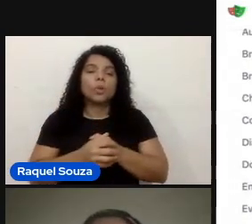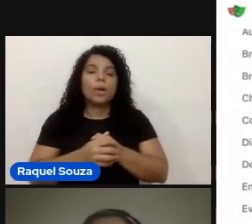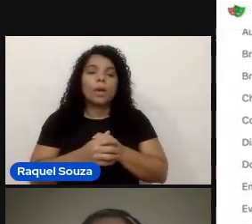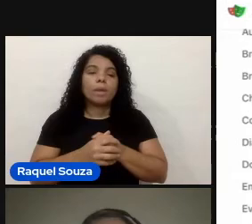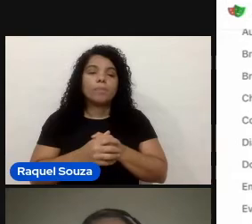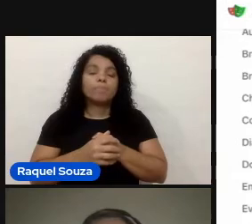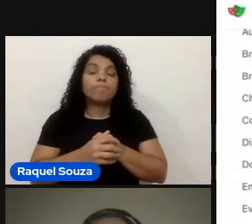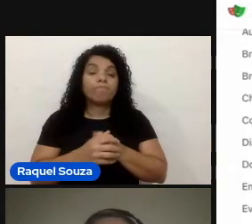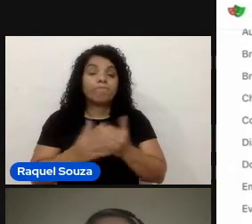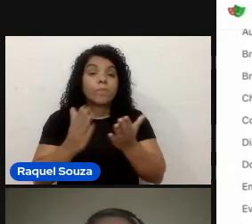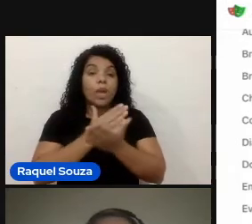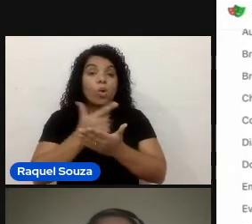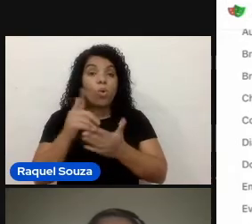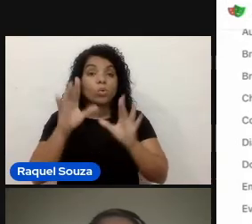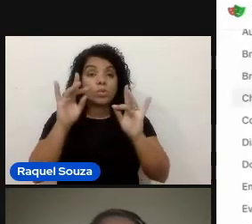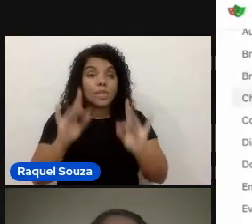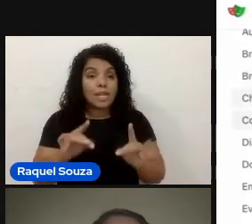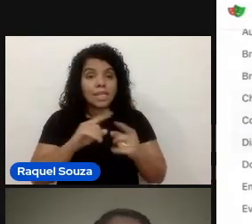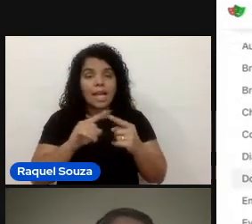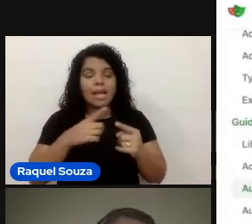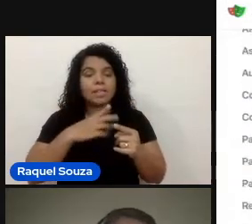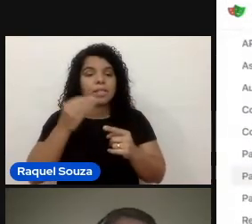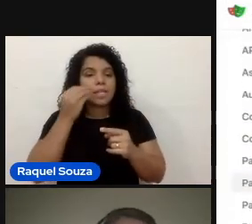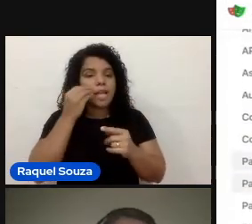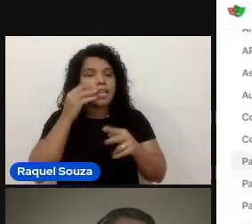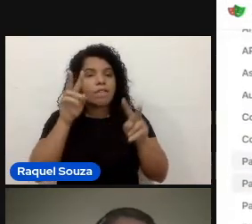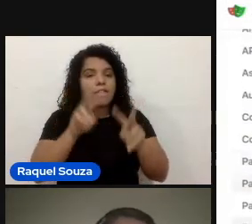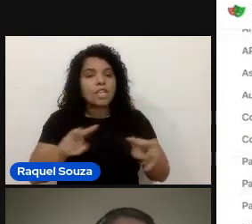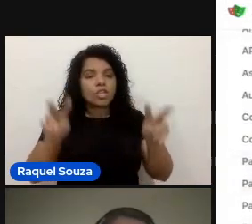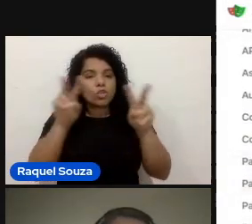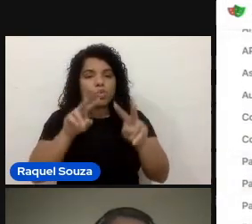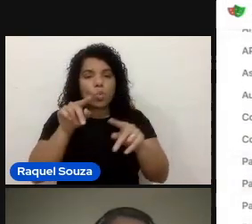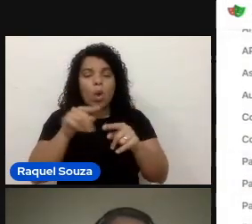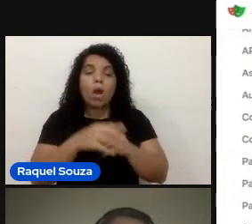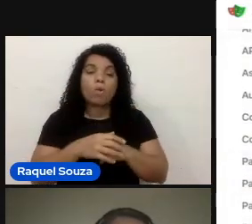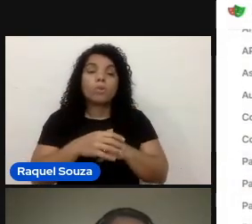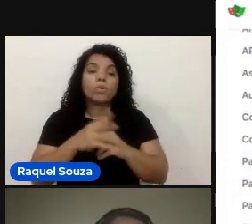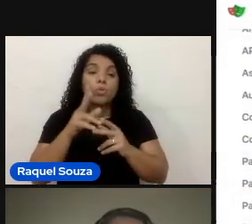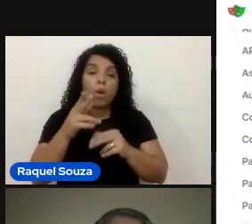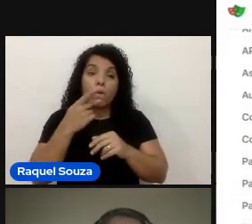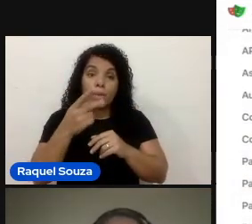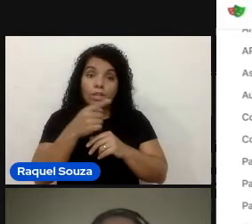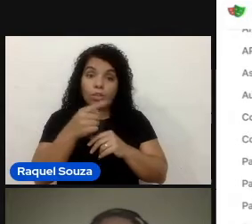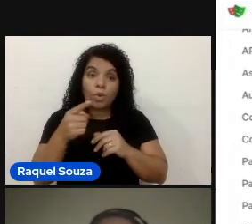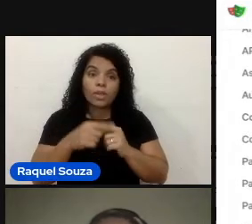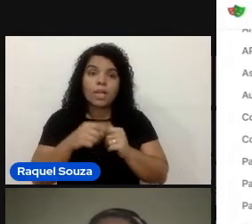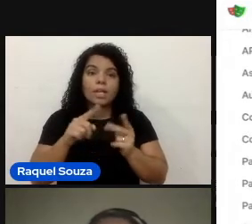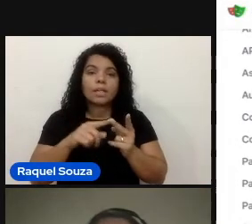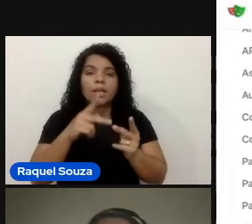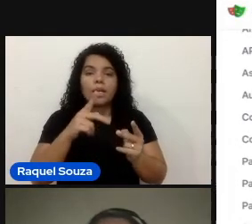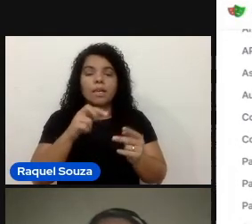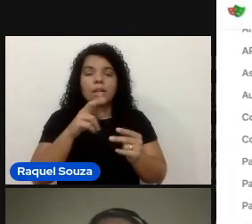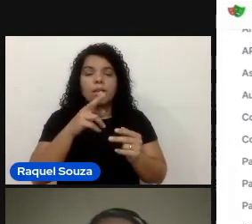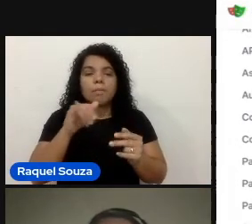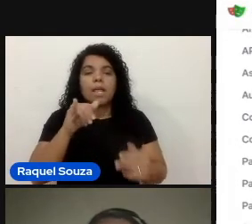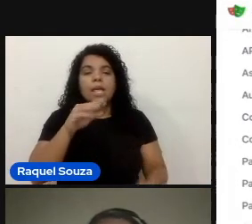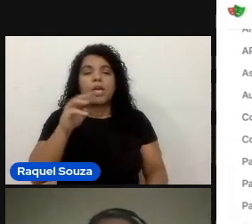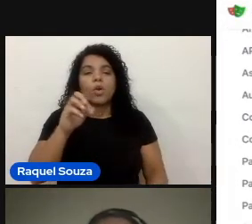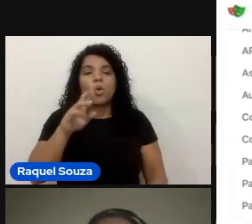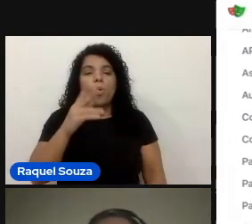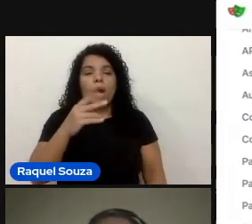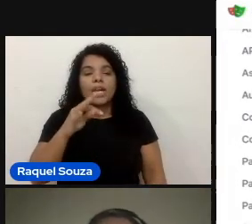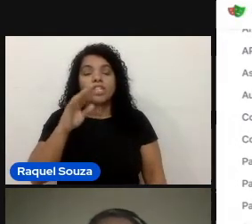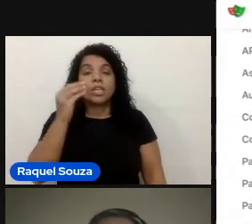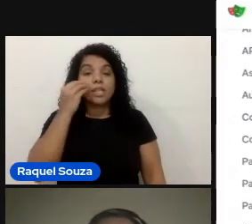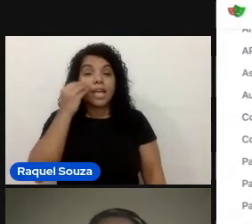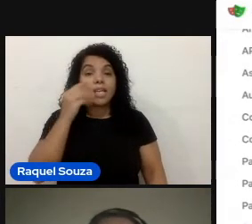Alguns outros detalhes. Para os testes visuais, como eu mencionei, o Playwright Test tem um